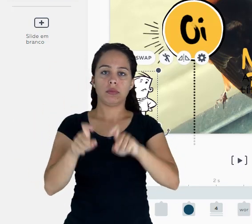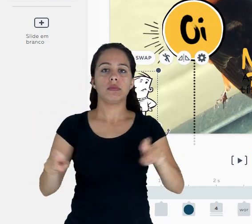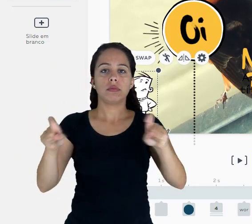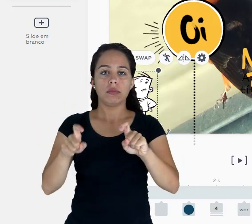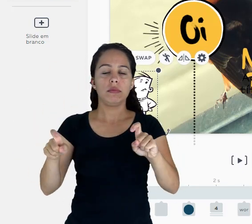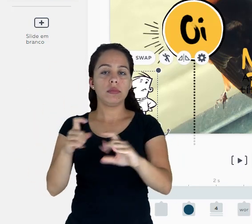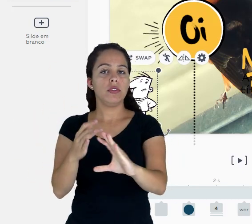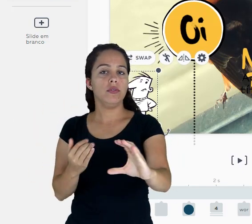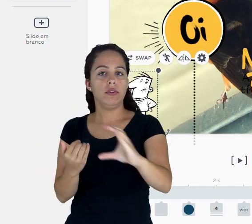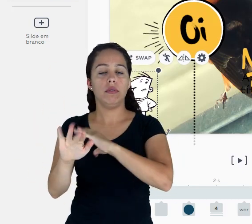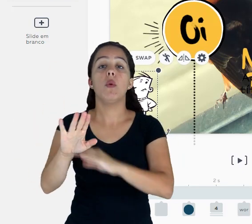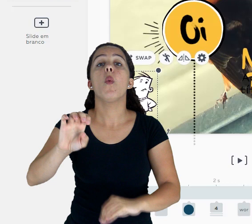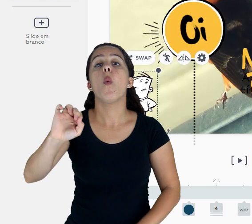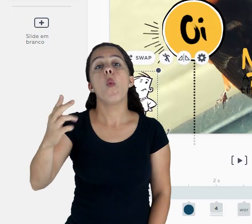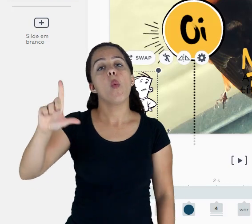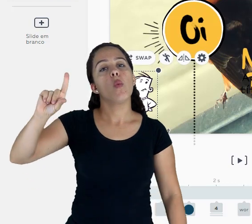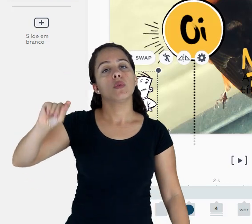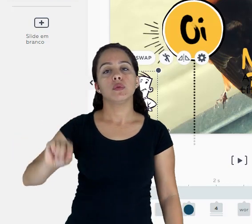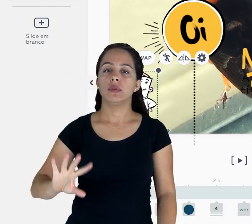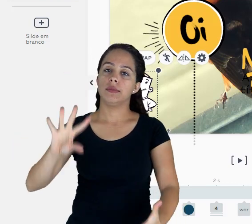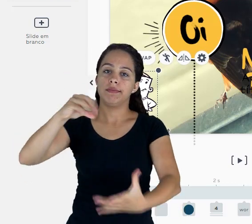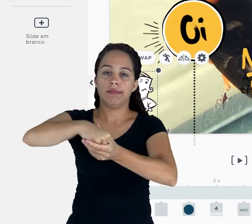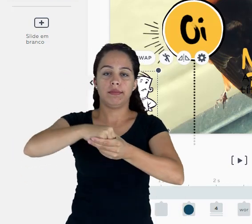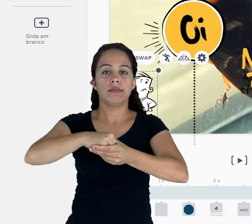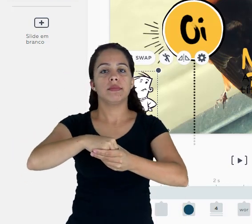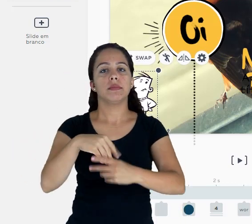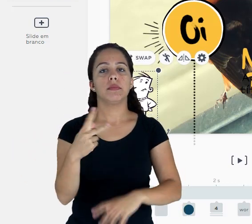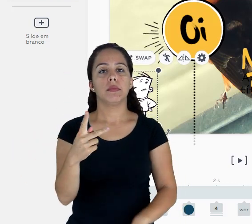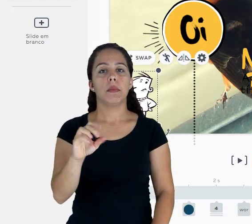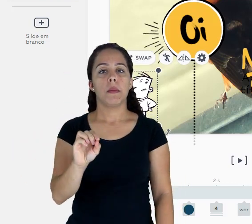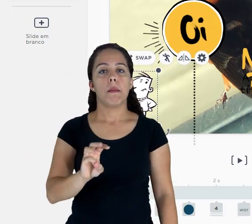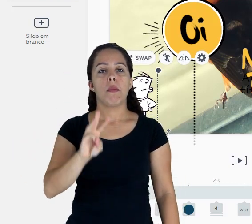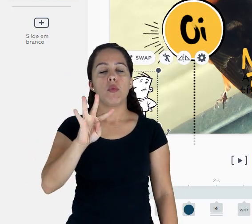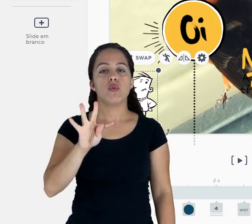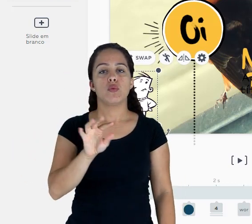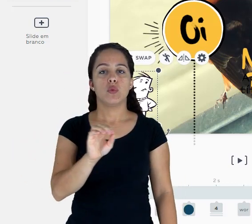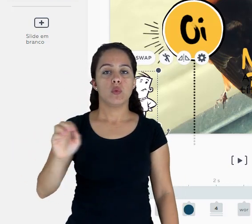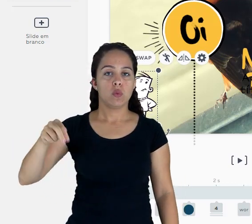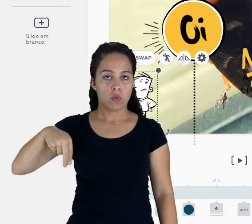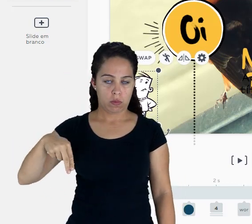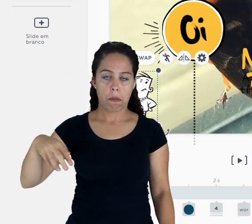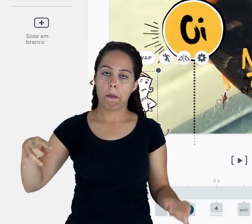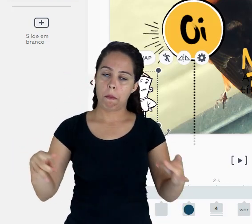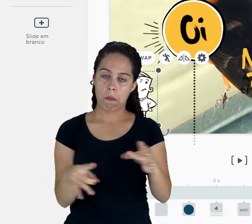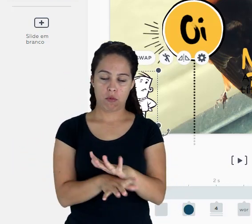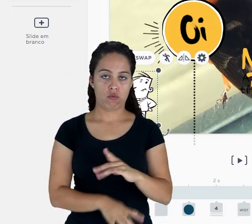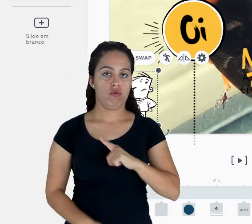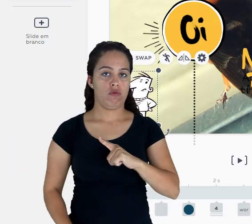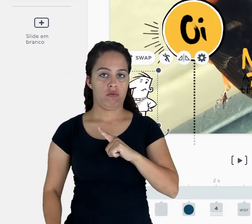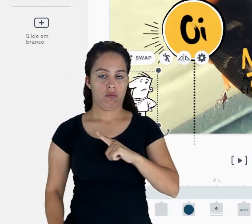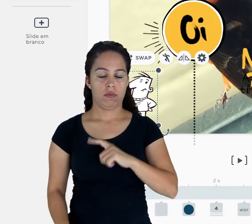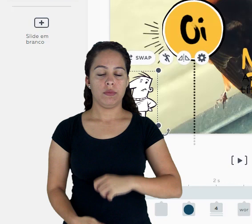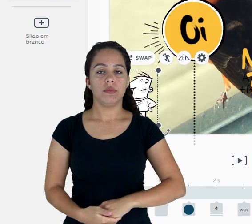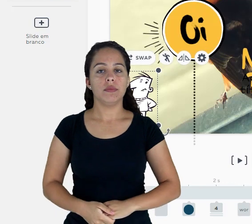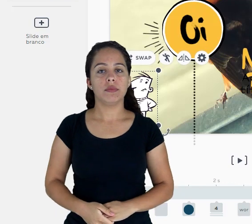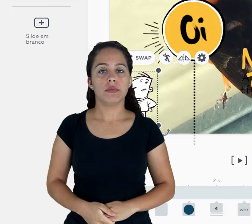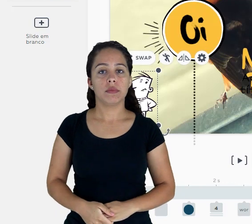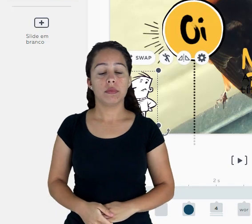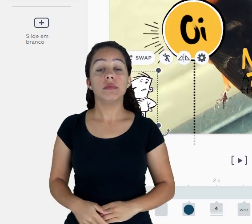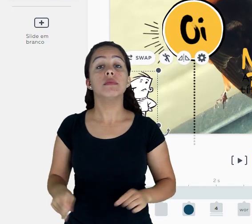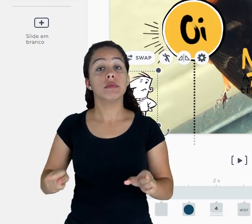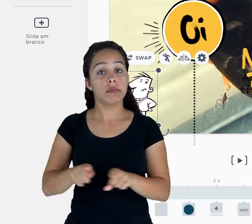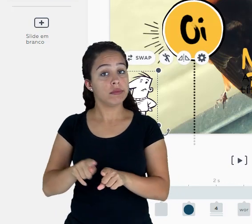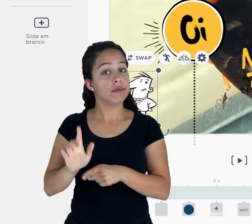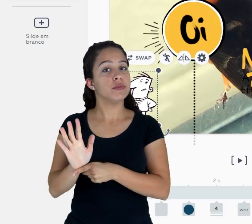enviar a imagem ou a gente pode escolher uma escolher uma imagem pronta além disso existe a opção de